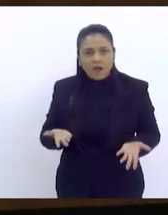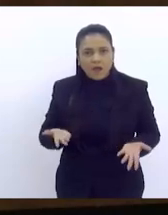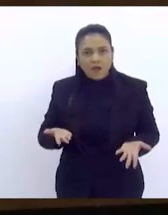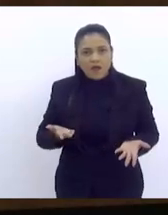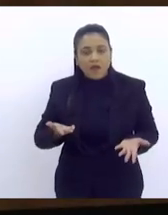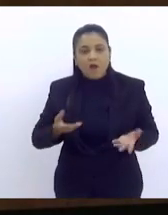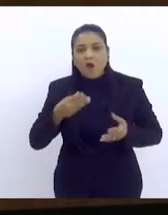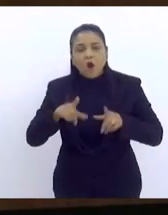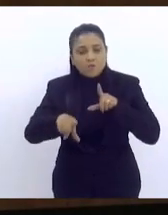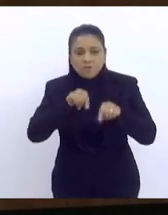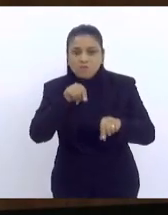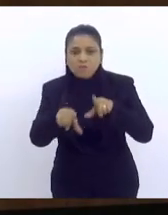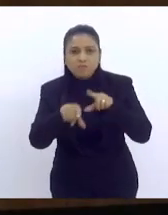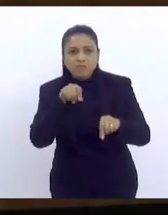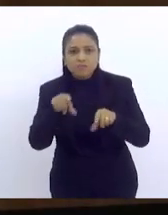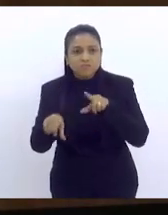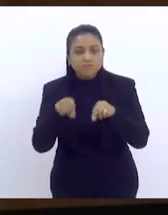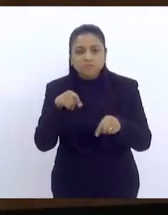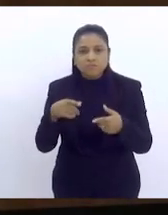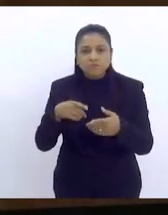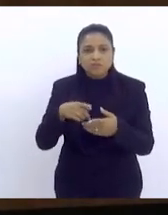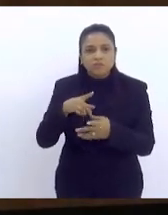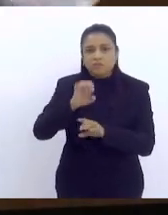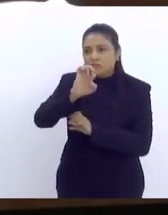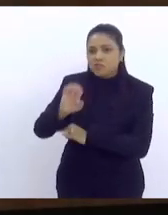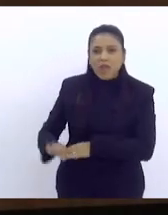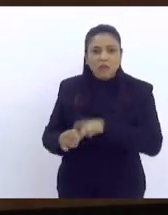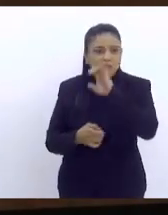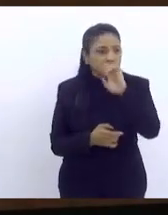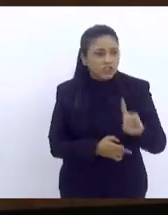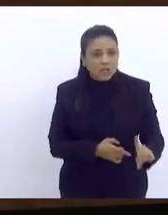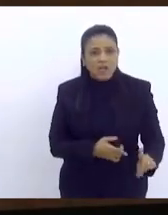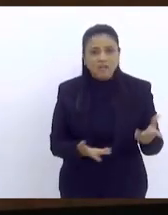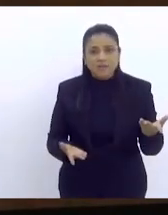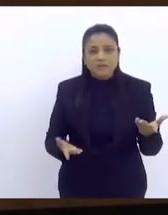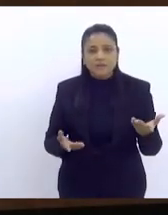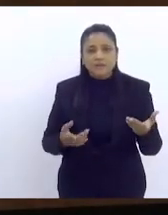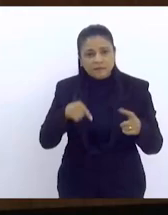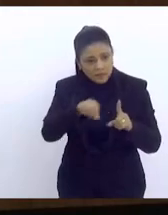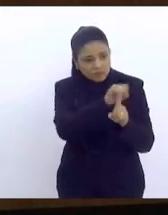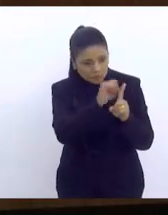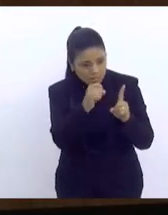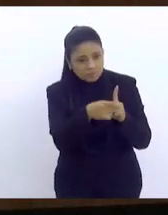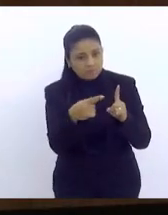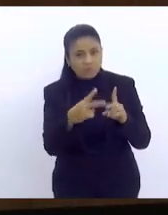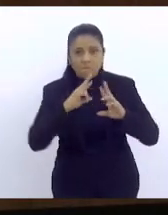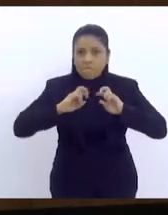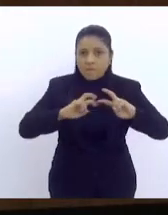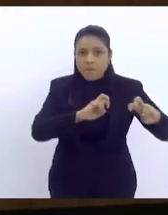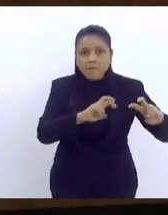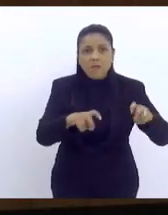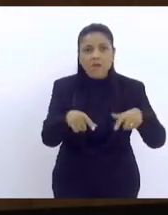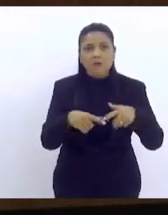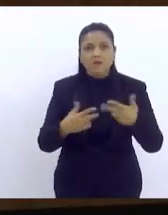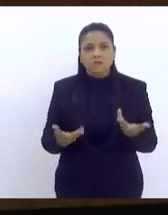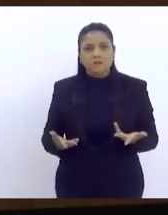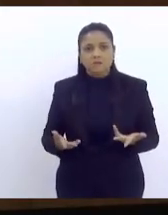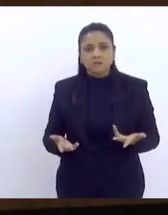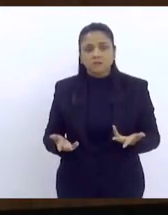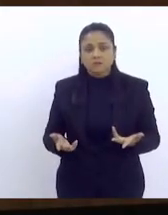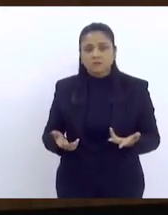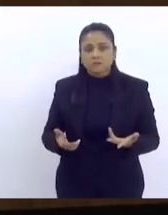seletividade e trazendo Claro dificuldade e a sociedade tá vendo isso quando